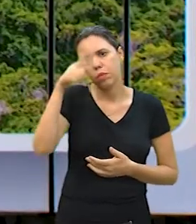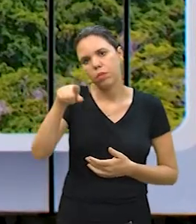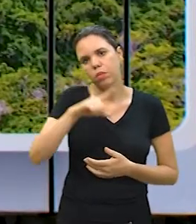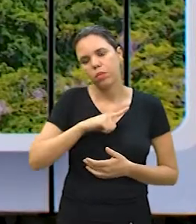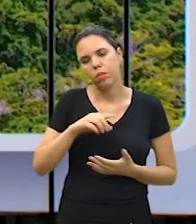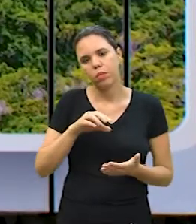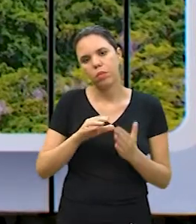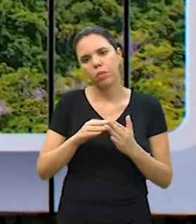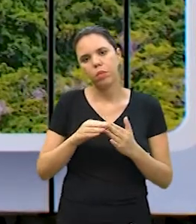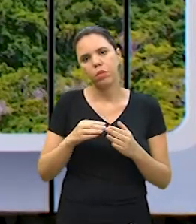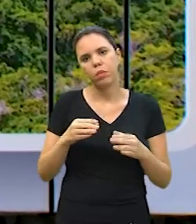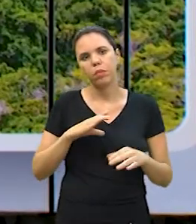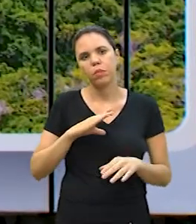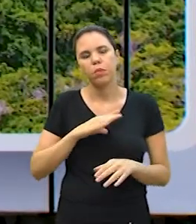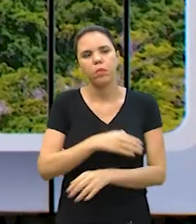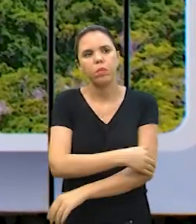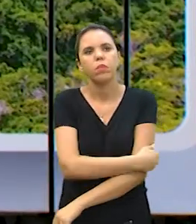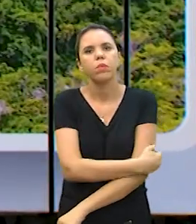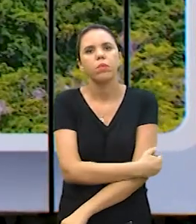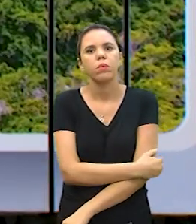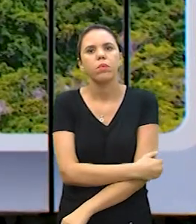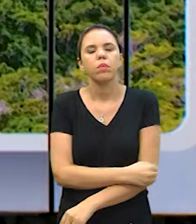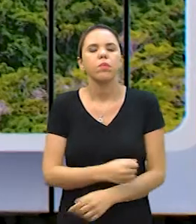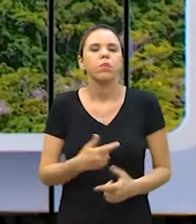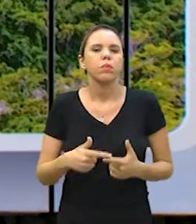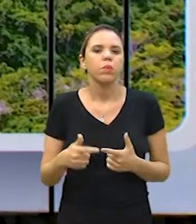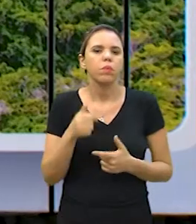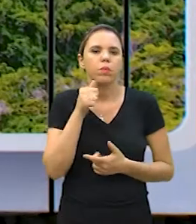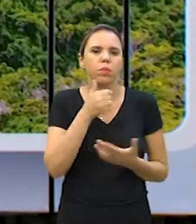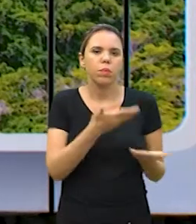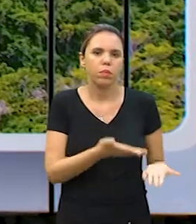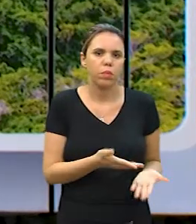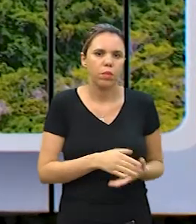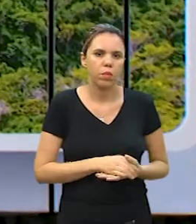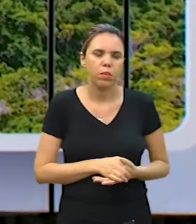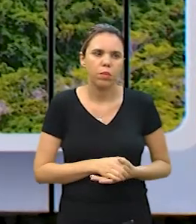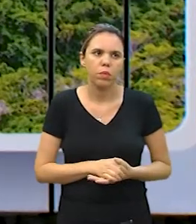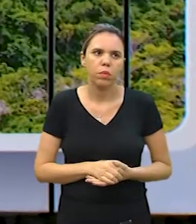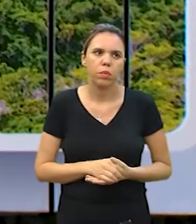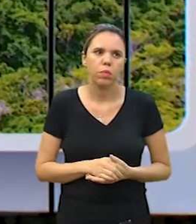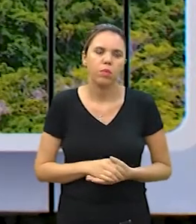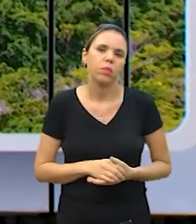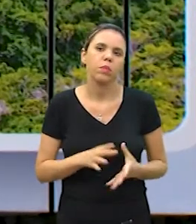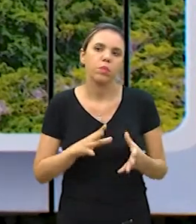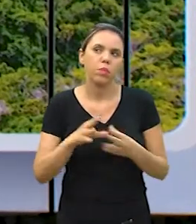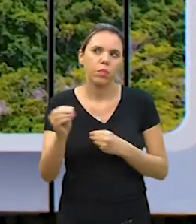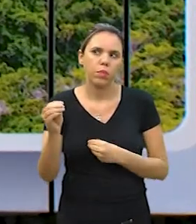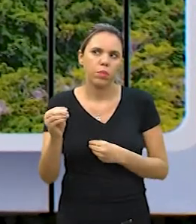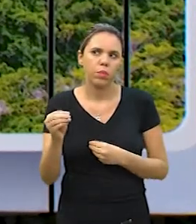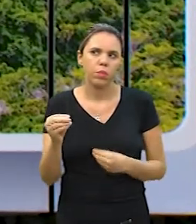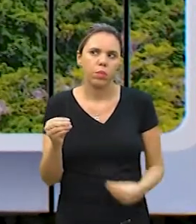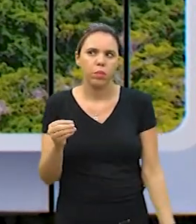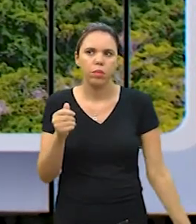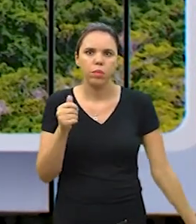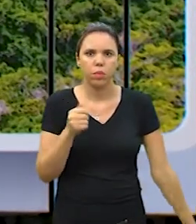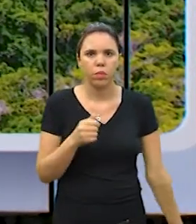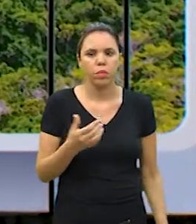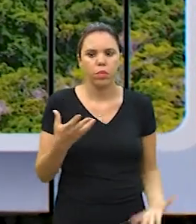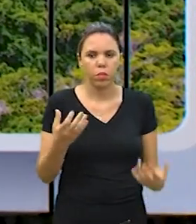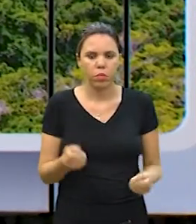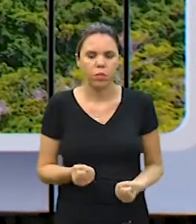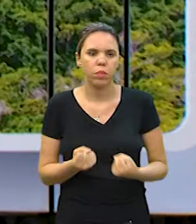de você ter abrigos intermunicipais, porque no caso de uma mulher que tem que fugir na prática, né,